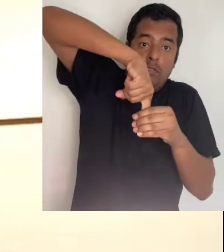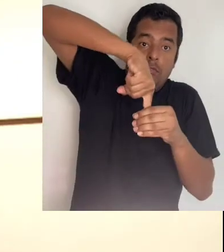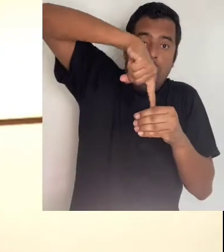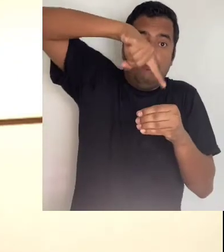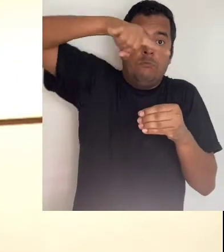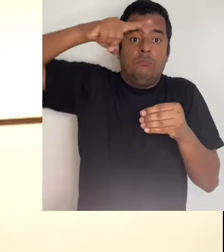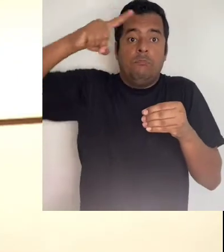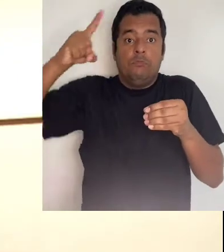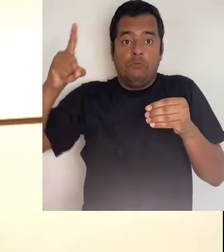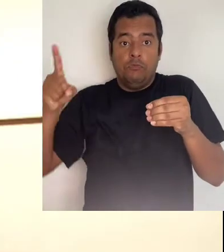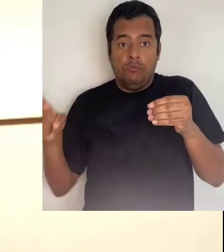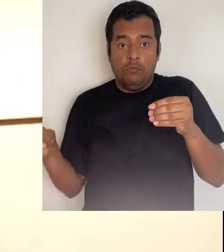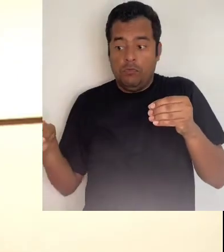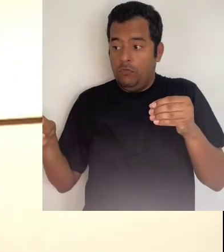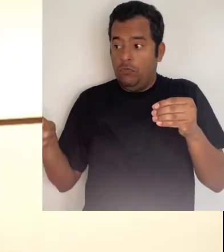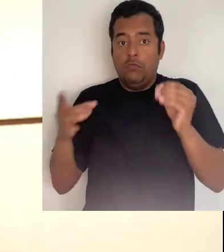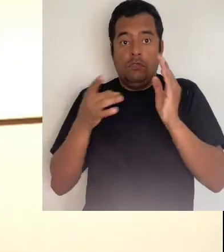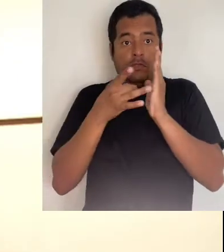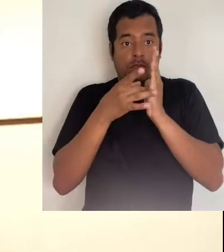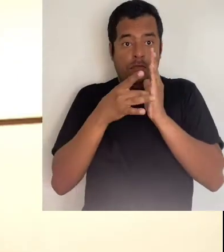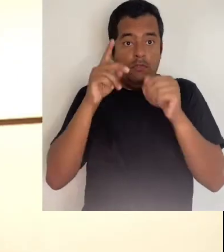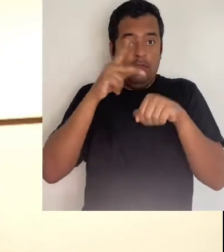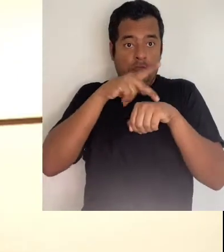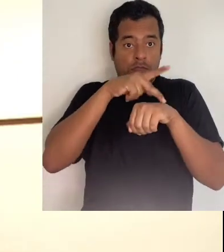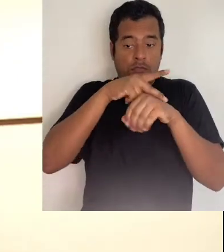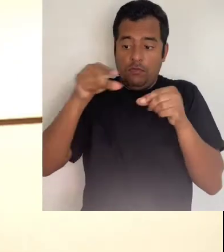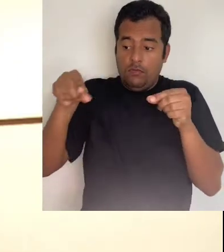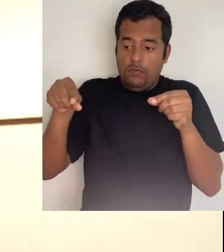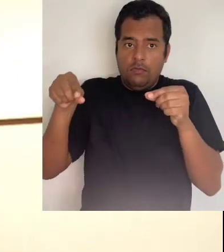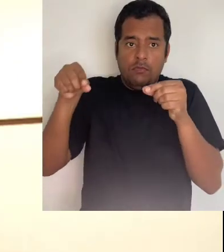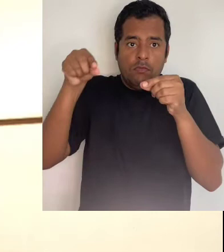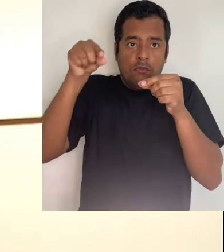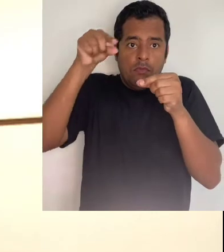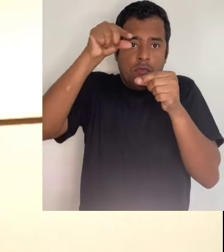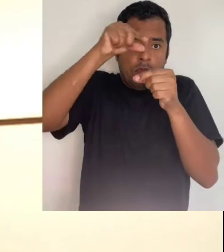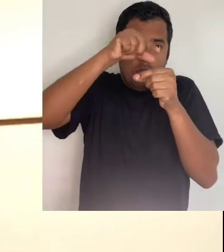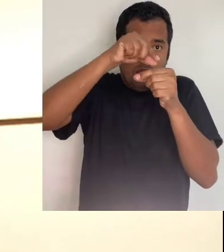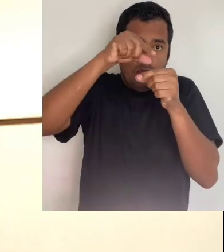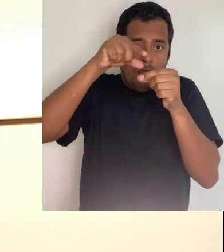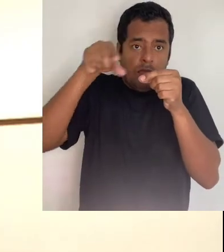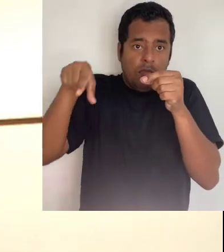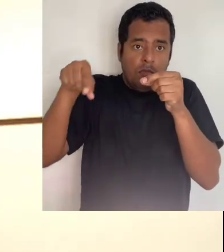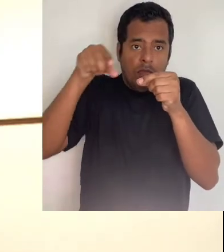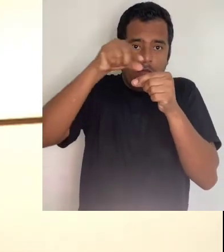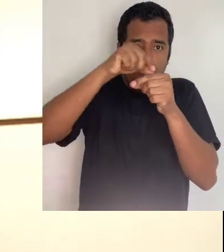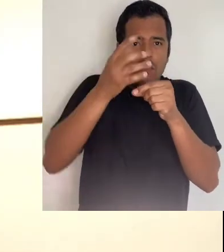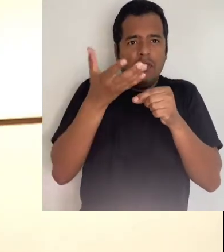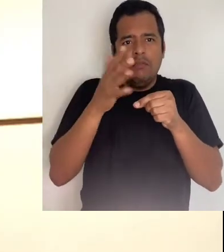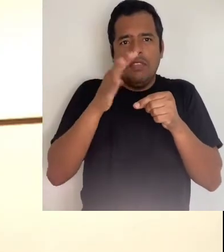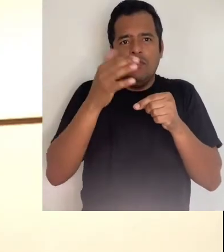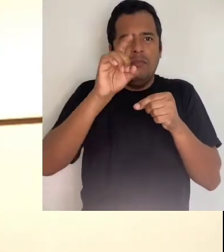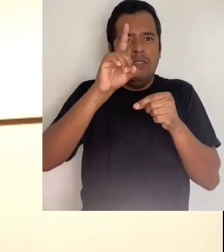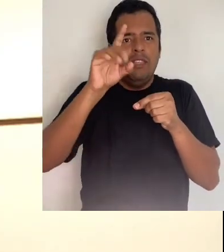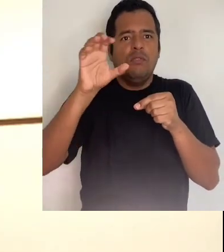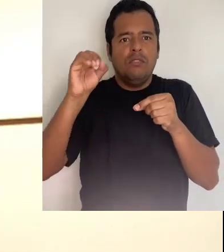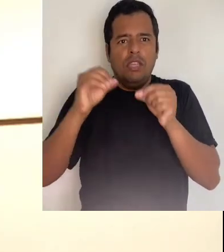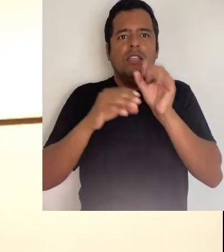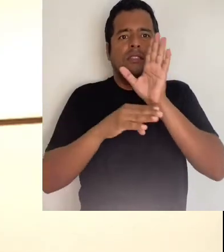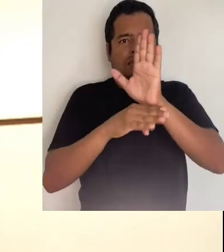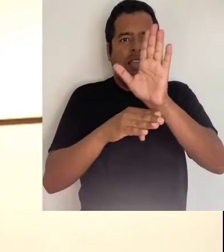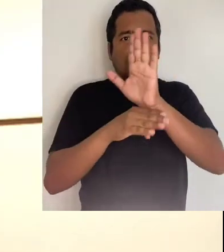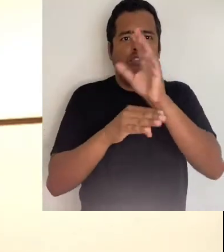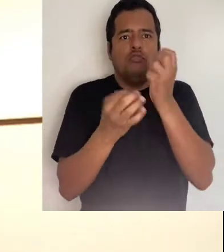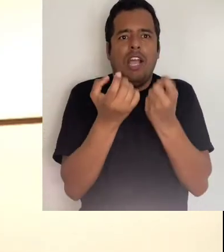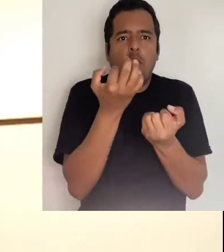próprio termômetro aqui e colocar essas pérolas de vidro por aqui mesmo, tá? Então você coloca uma faixa de 10 pérolas de vidro